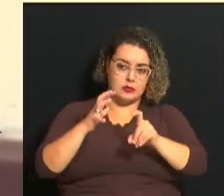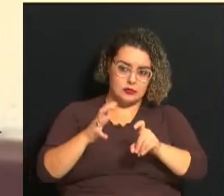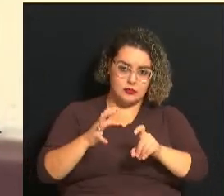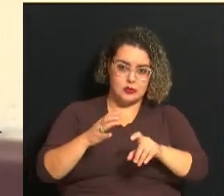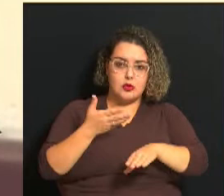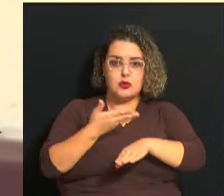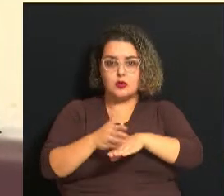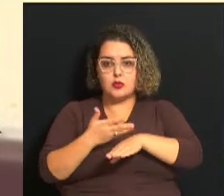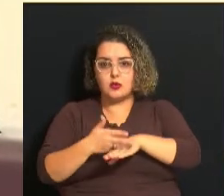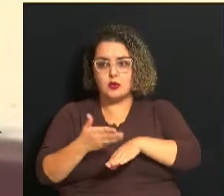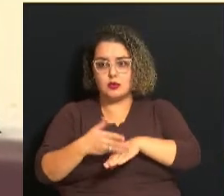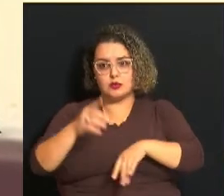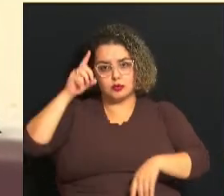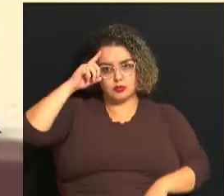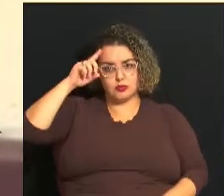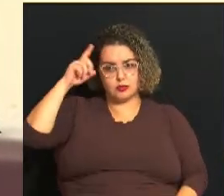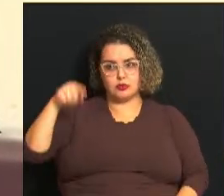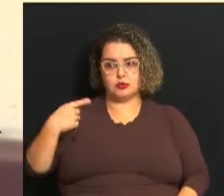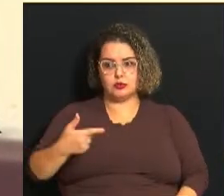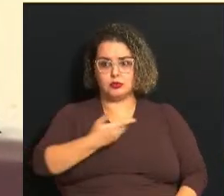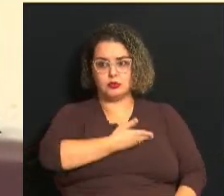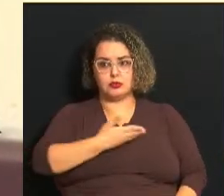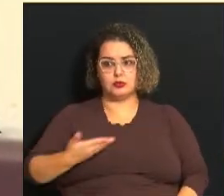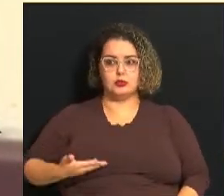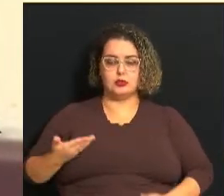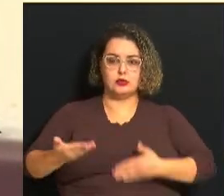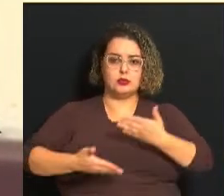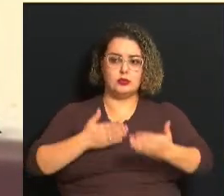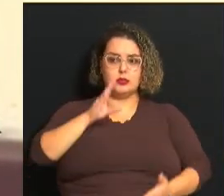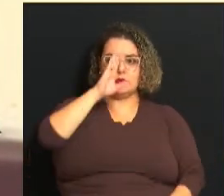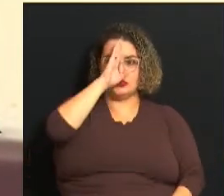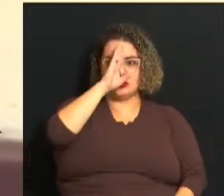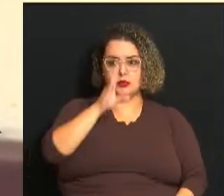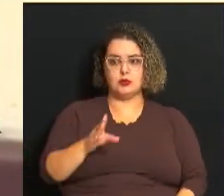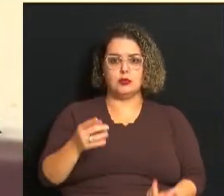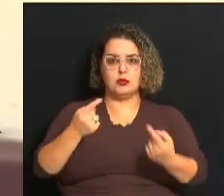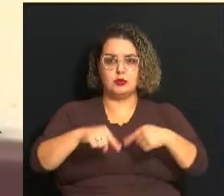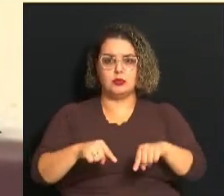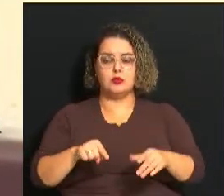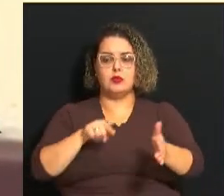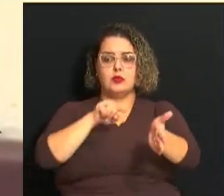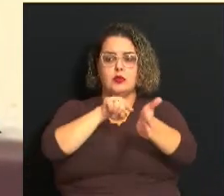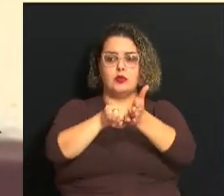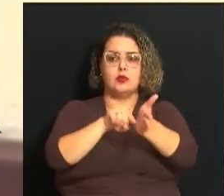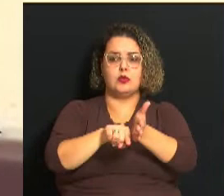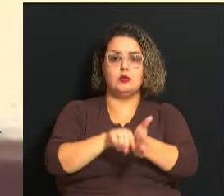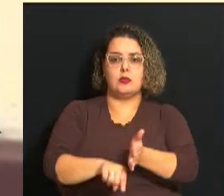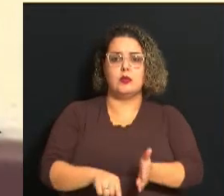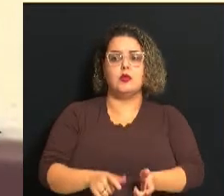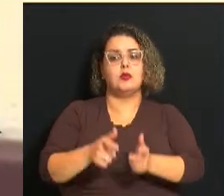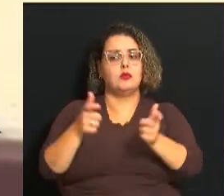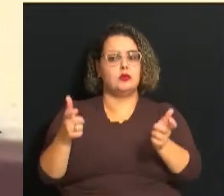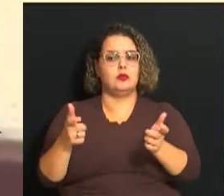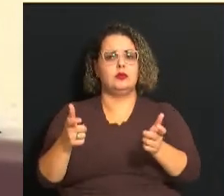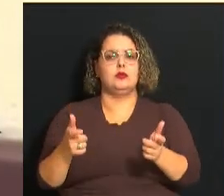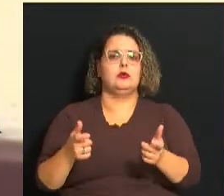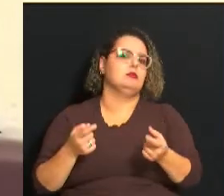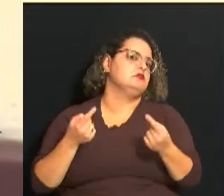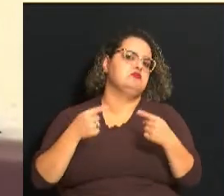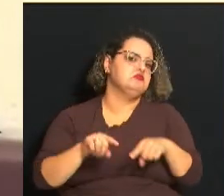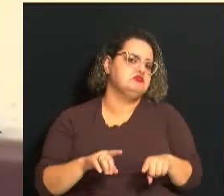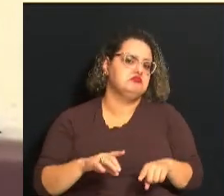prática comum no serviço público principalmente contra quem questiona muito ou se opõem às questões